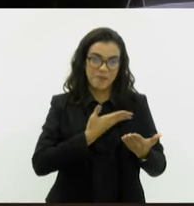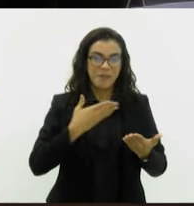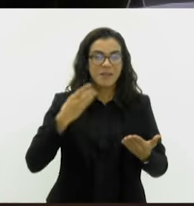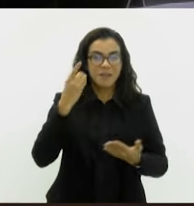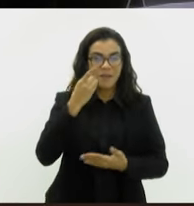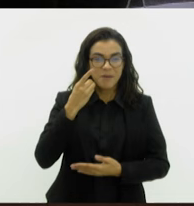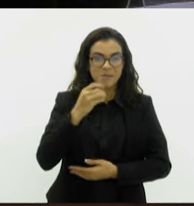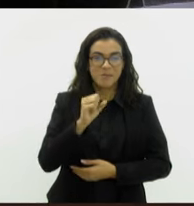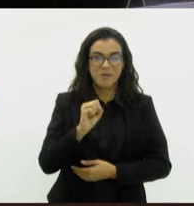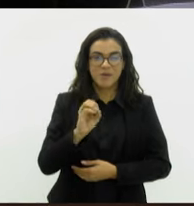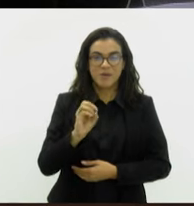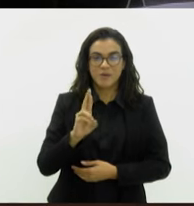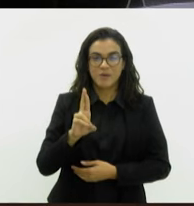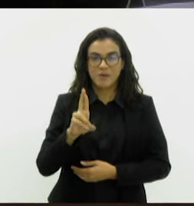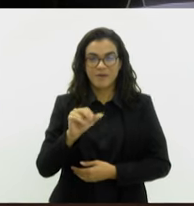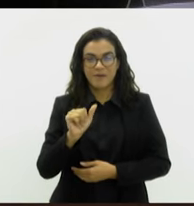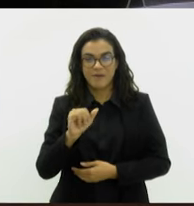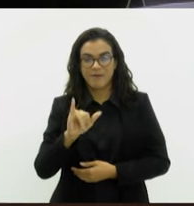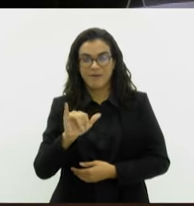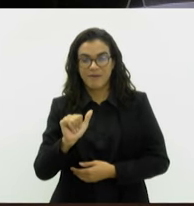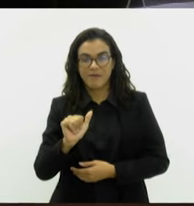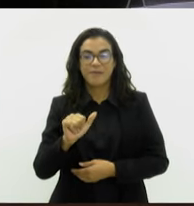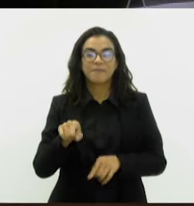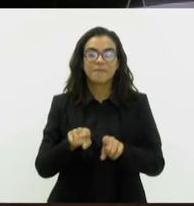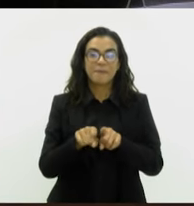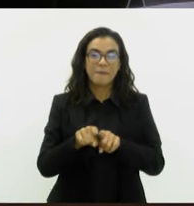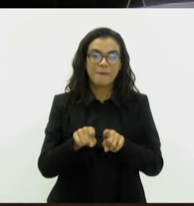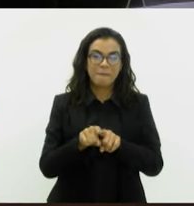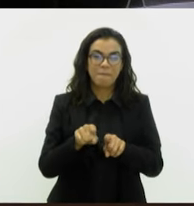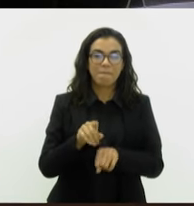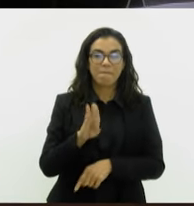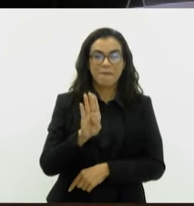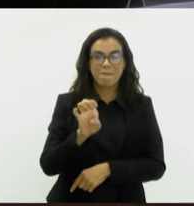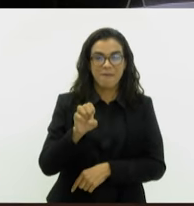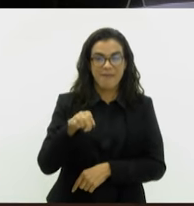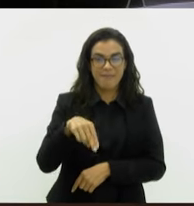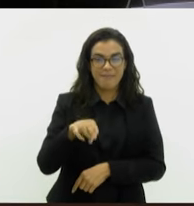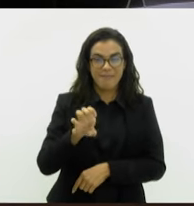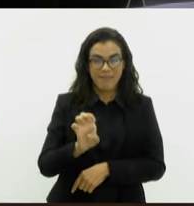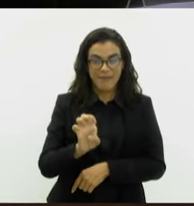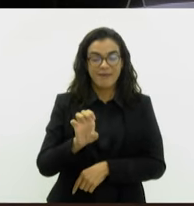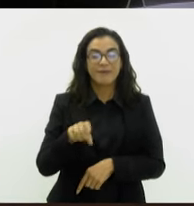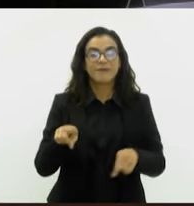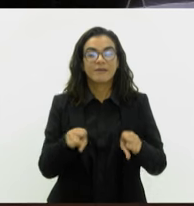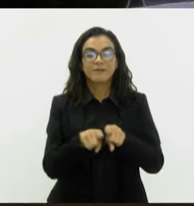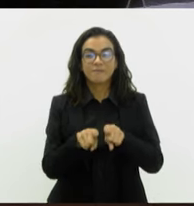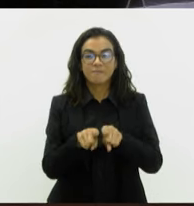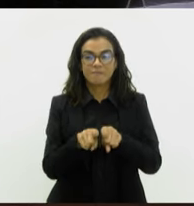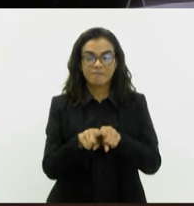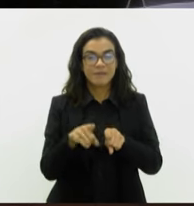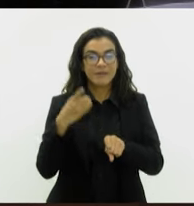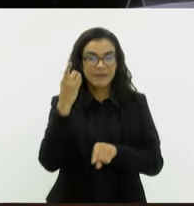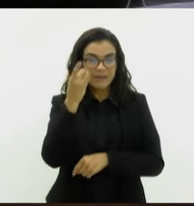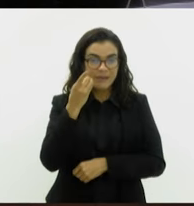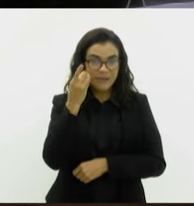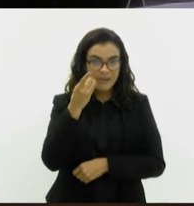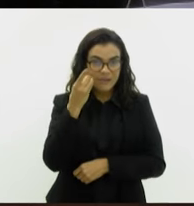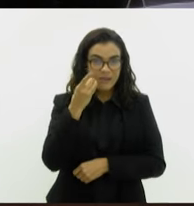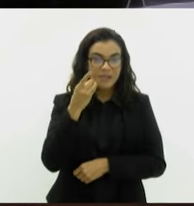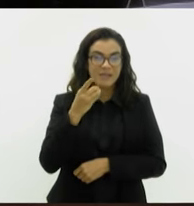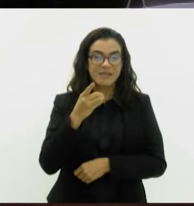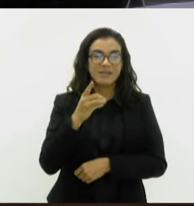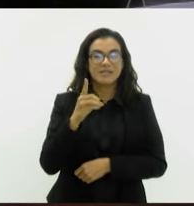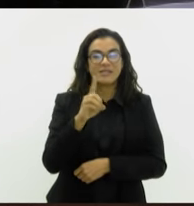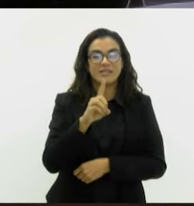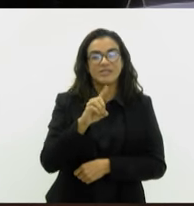Soraia Santos a nossa querida Bené as nossas deputadas Jandira